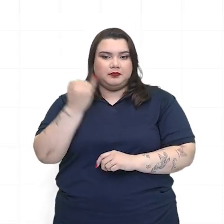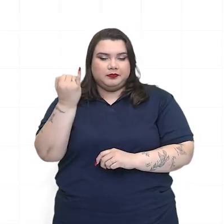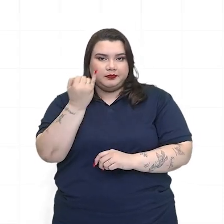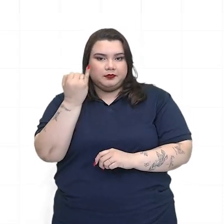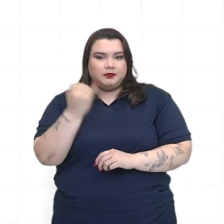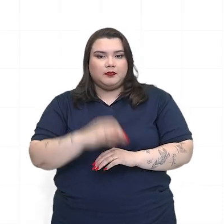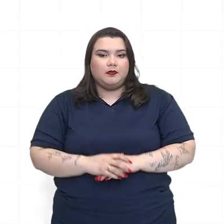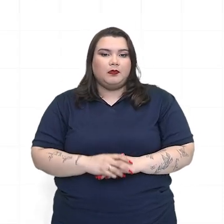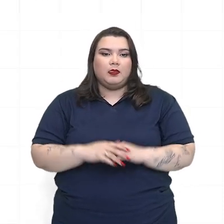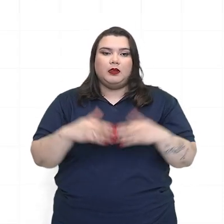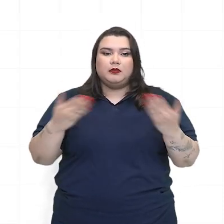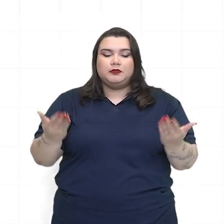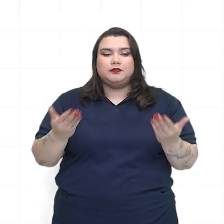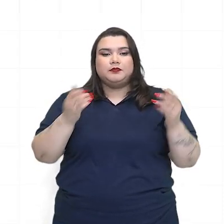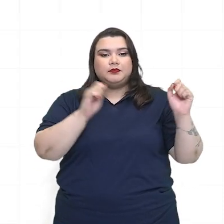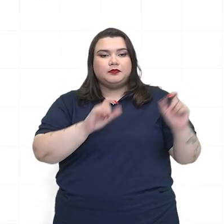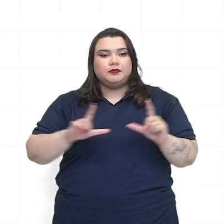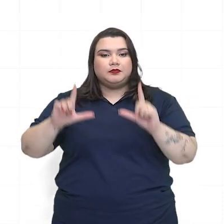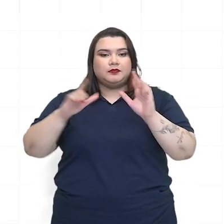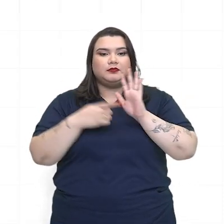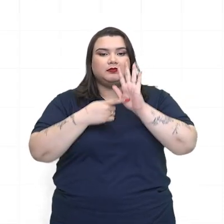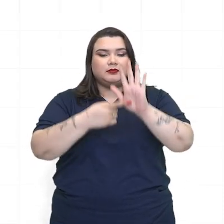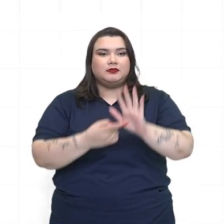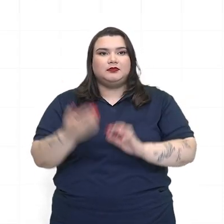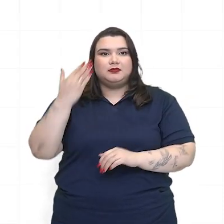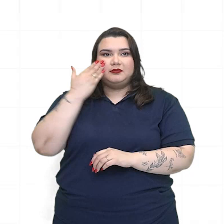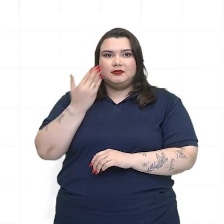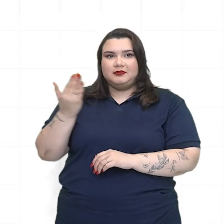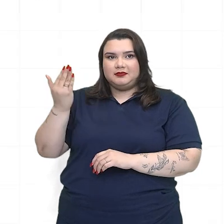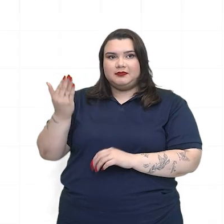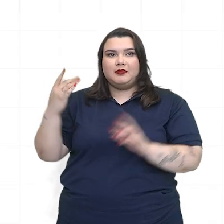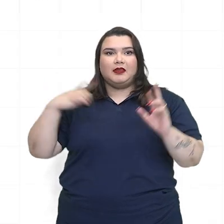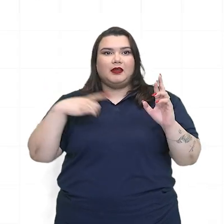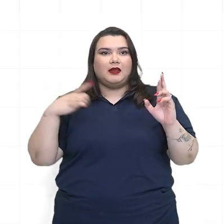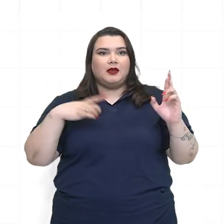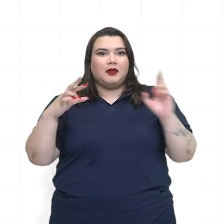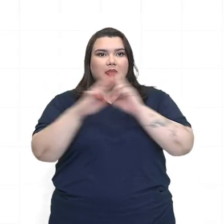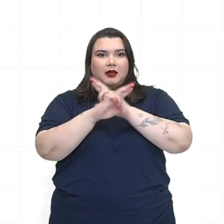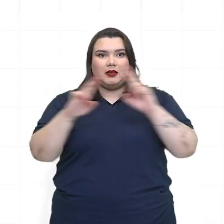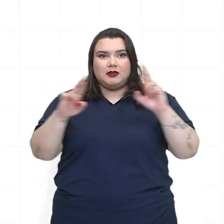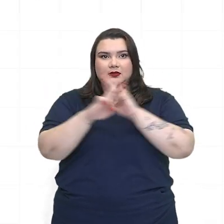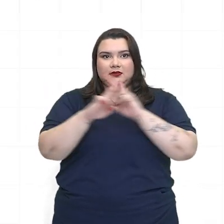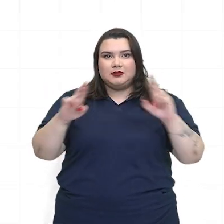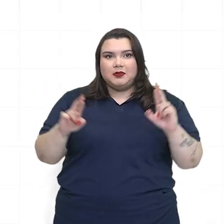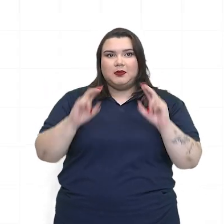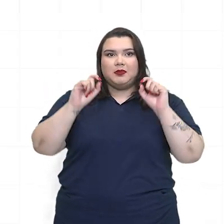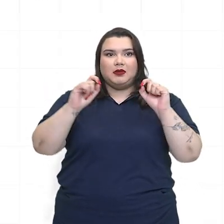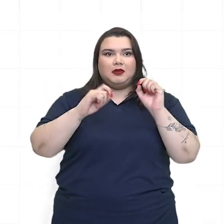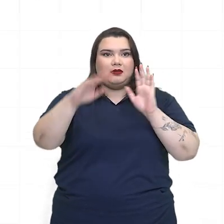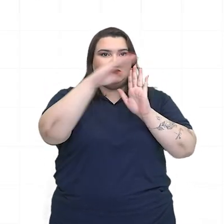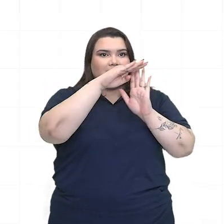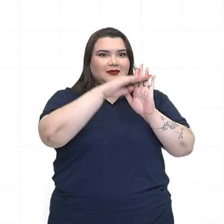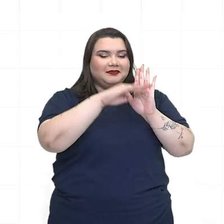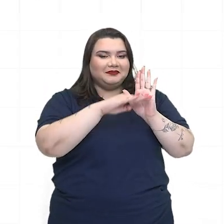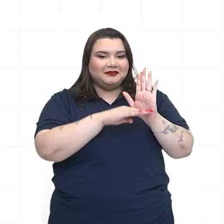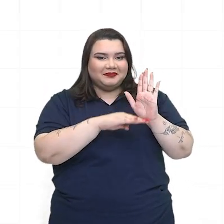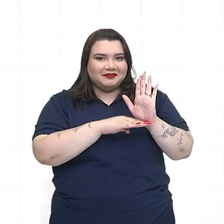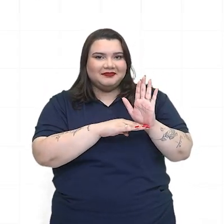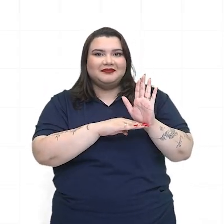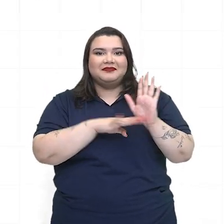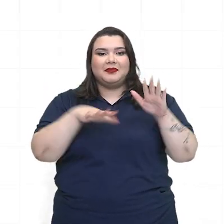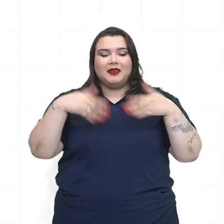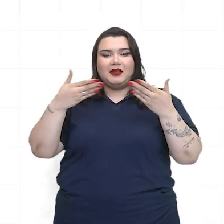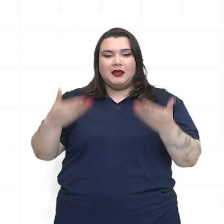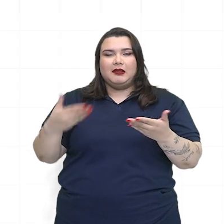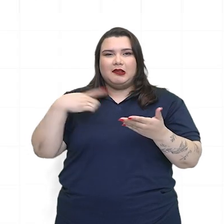sagradas. Então, vamos, na próxima cartela, nós temos aí uma pequena relação, somente alguns. Né? No Brasil há, se eu não